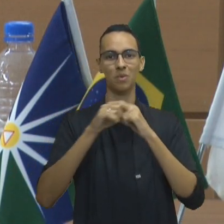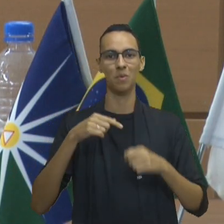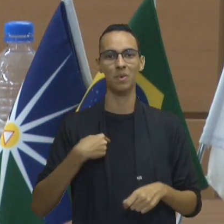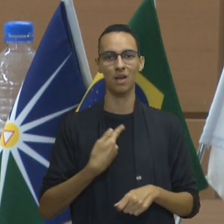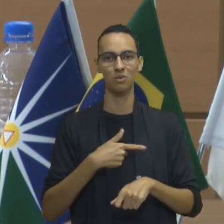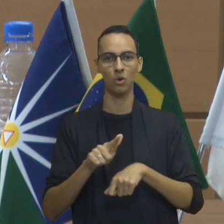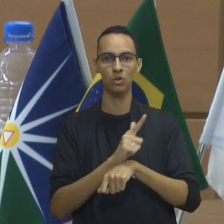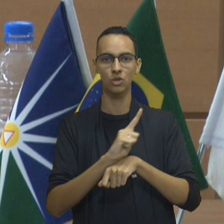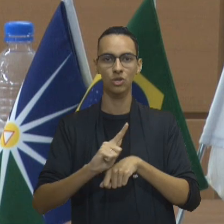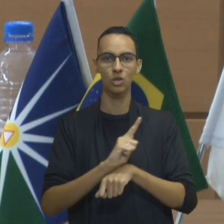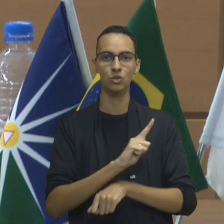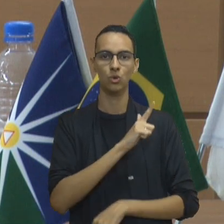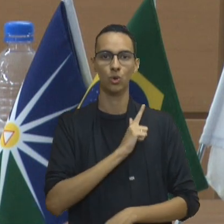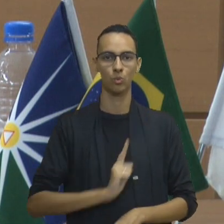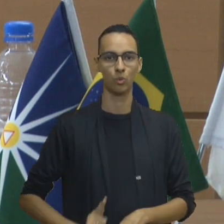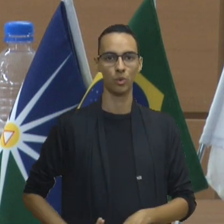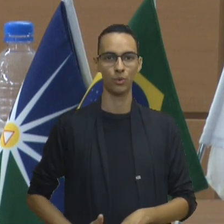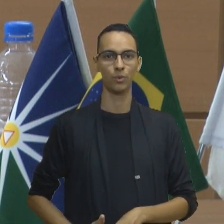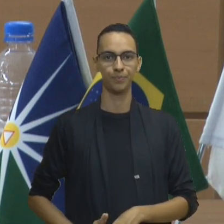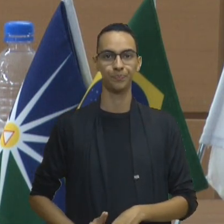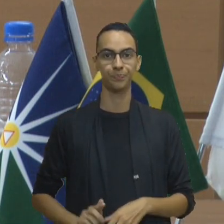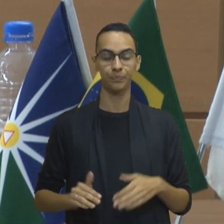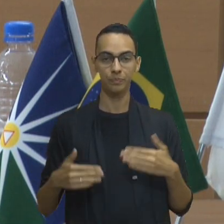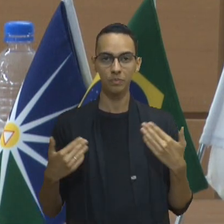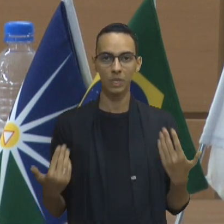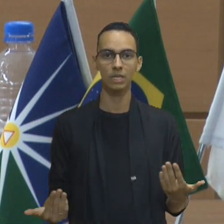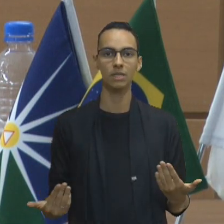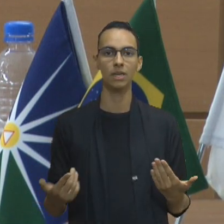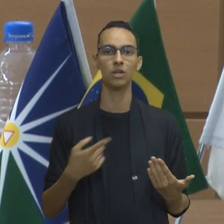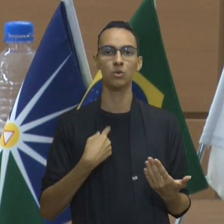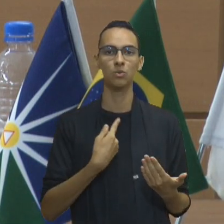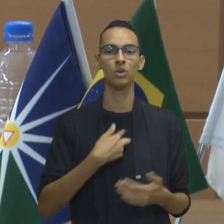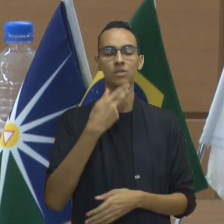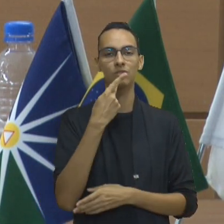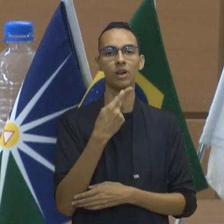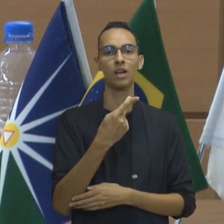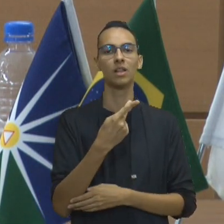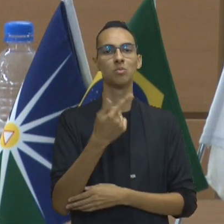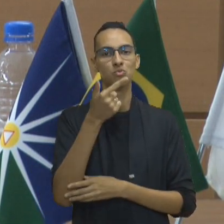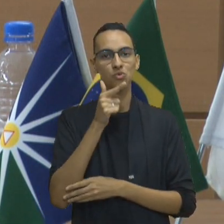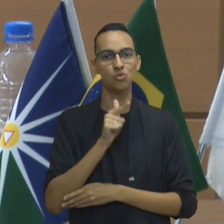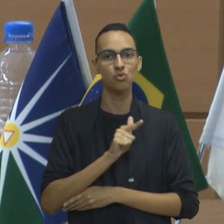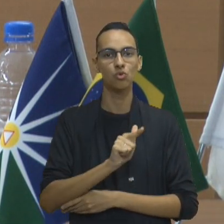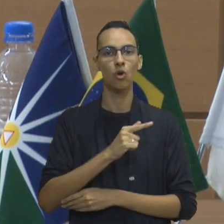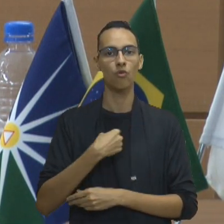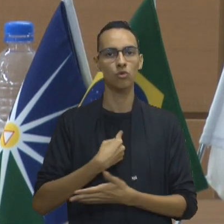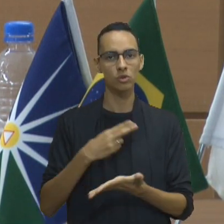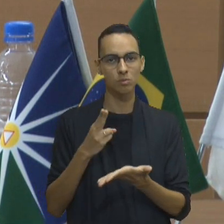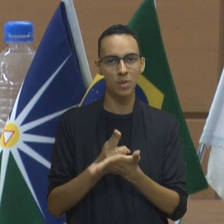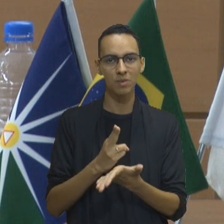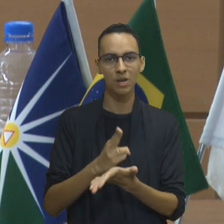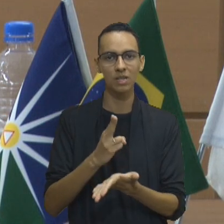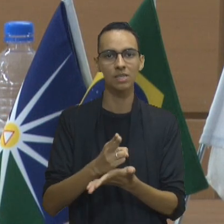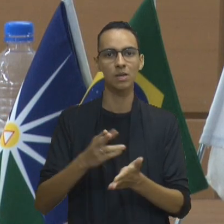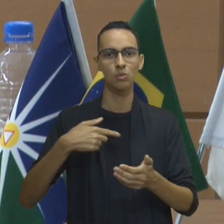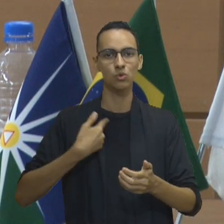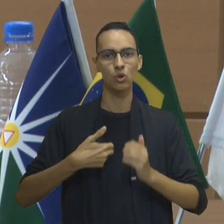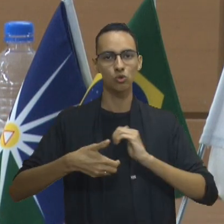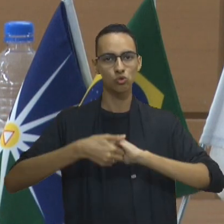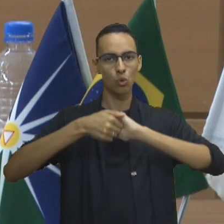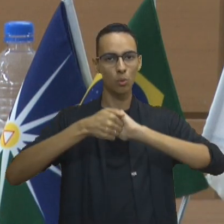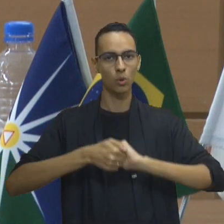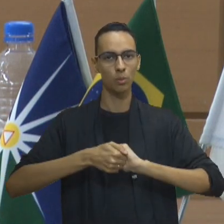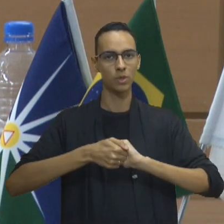público. Contudo, reafirmamos nosso compromisso com a permanência estudantil.